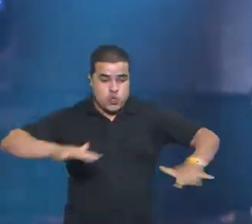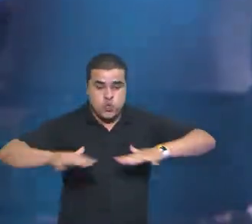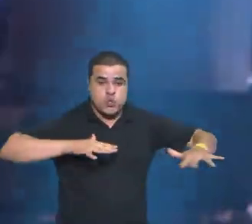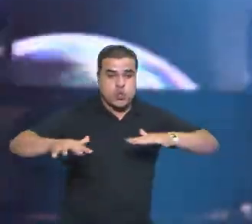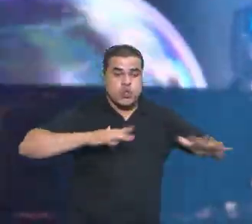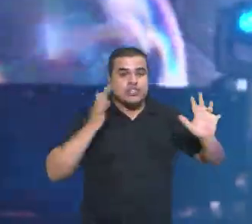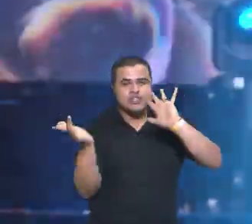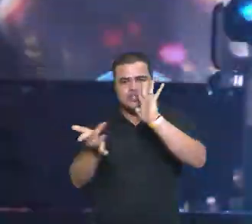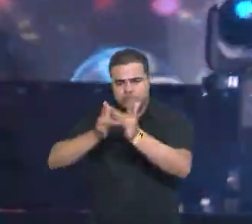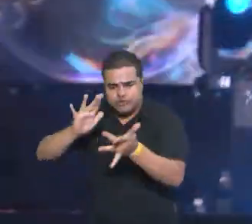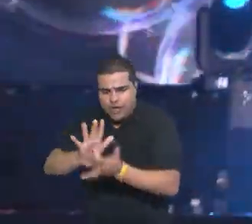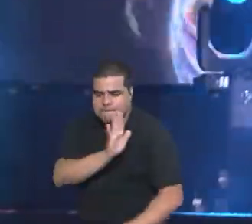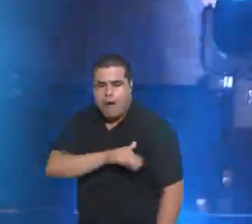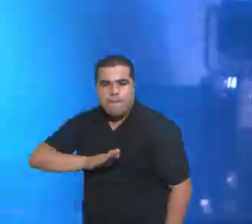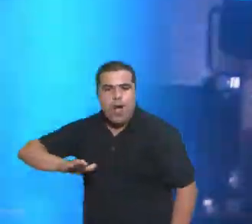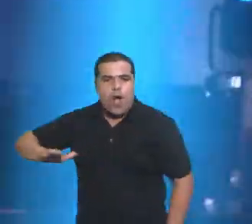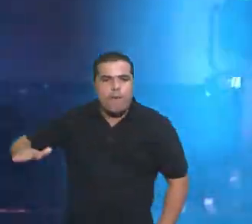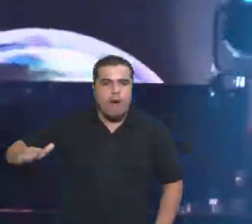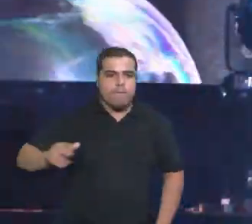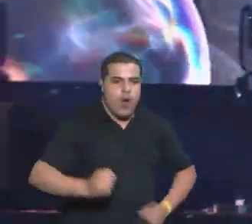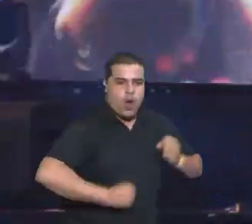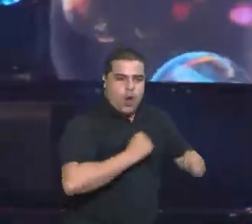de Jesus